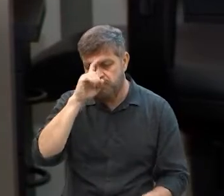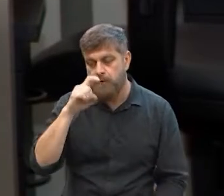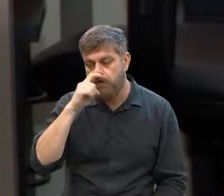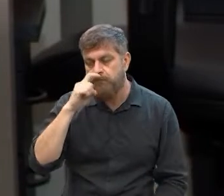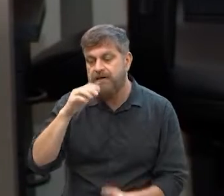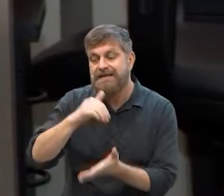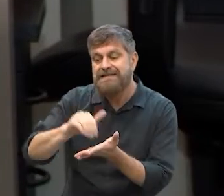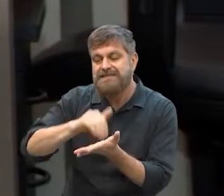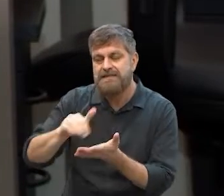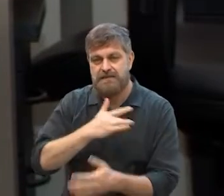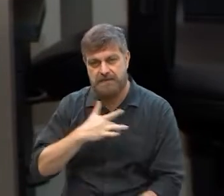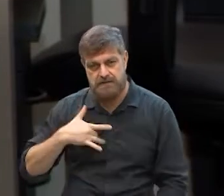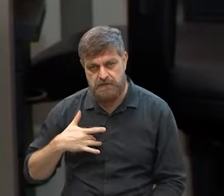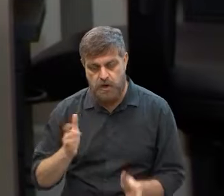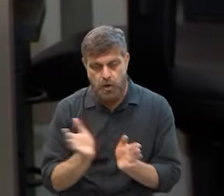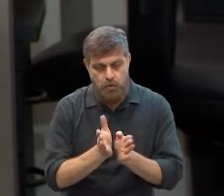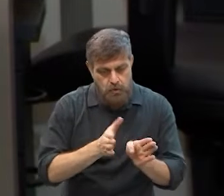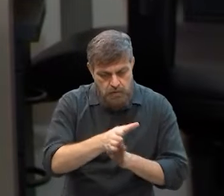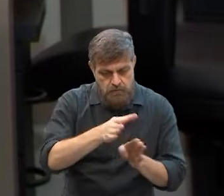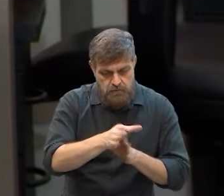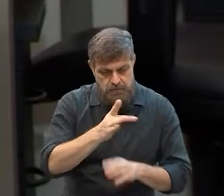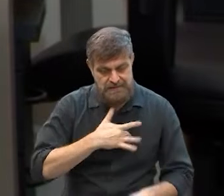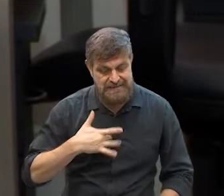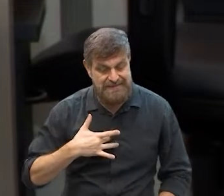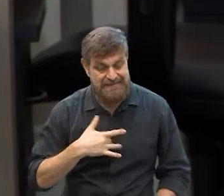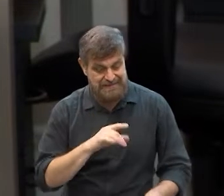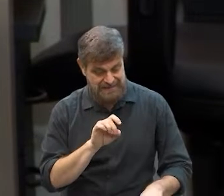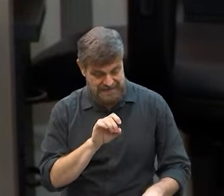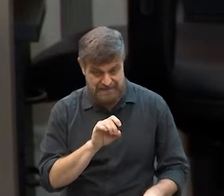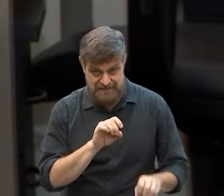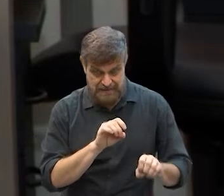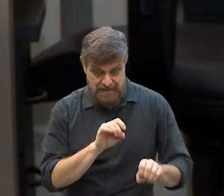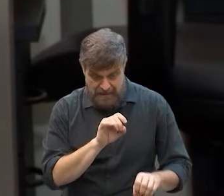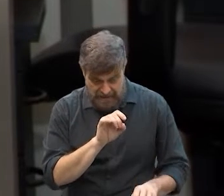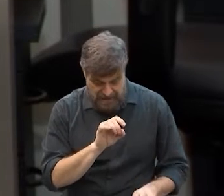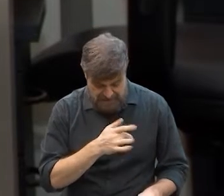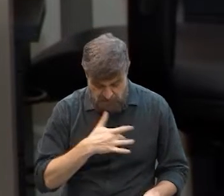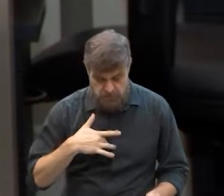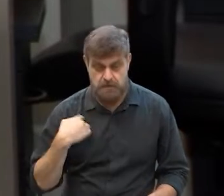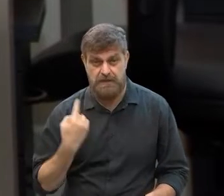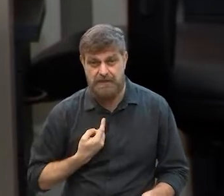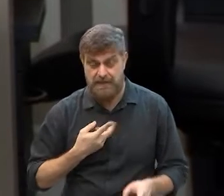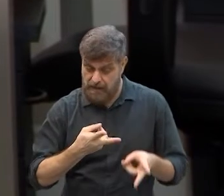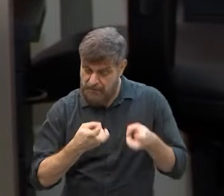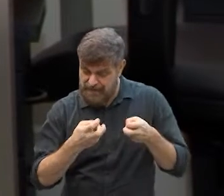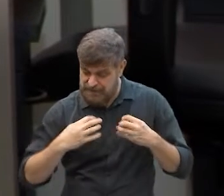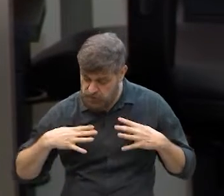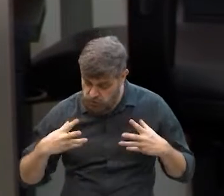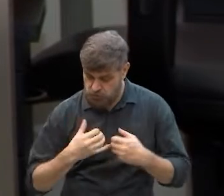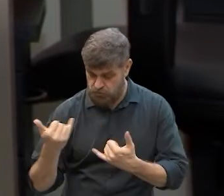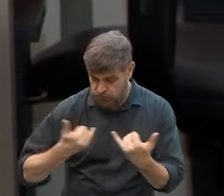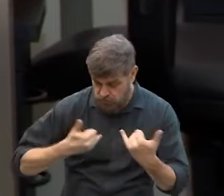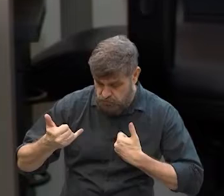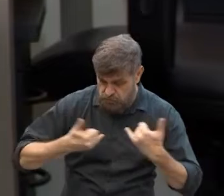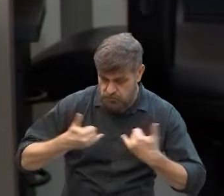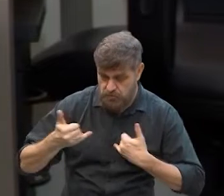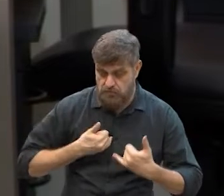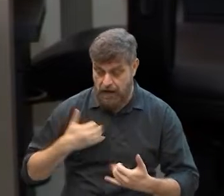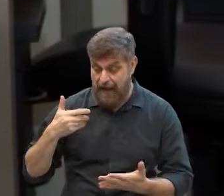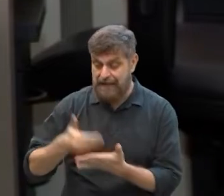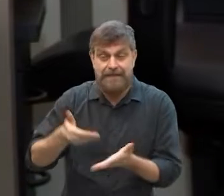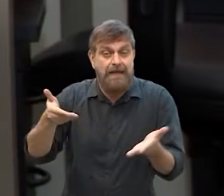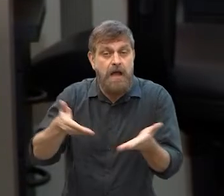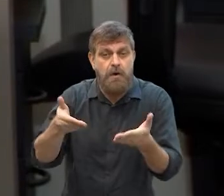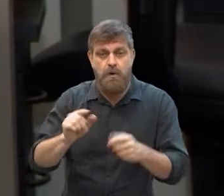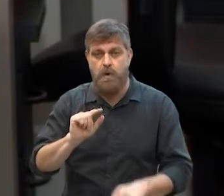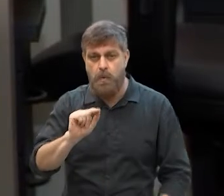de Saúde, o Conselho Municipal de Saúde, e pelo que tudo indica e pelas informações que nós temos até o presente